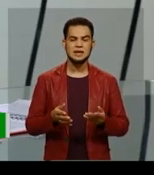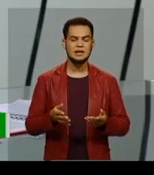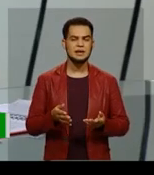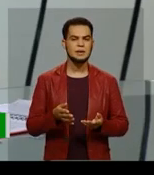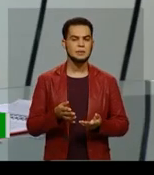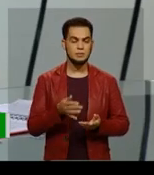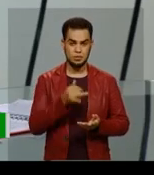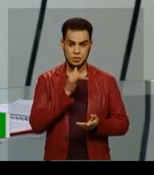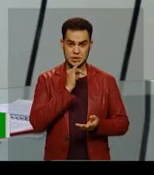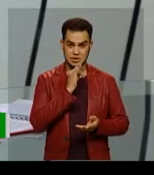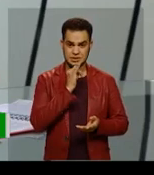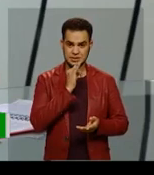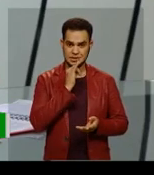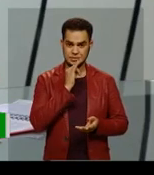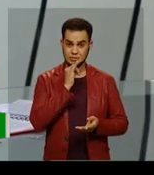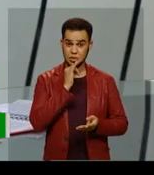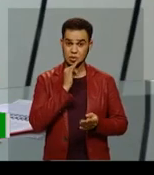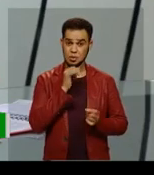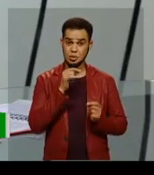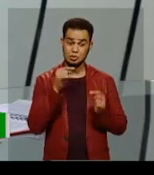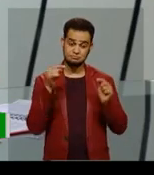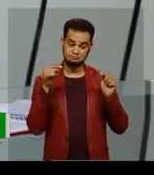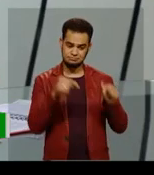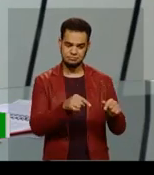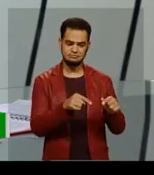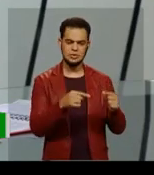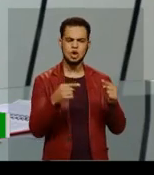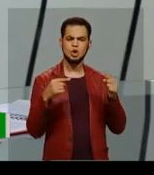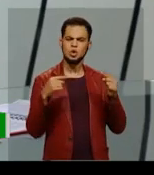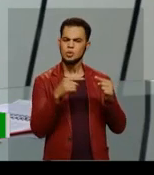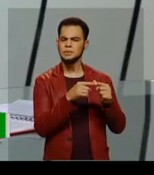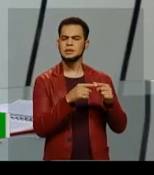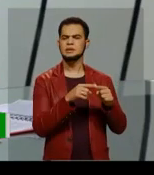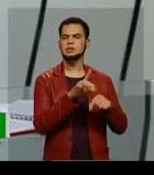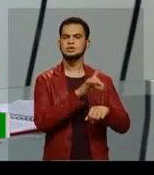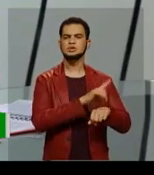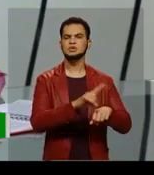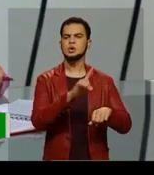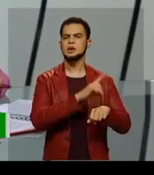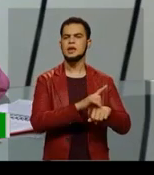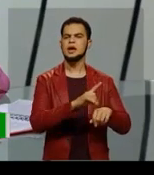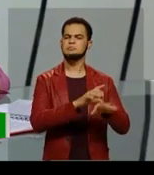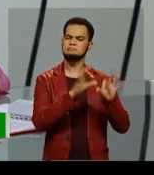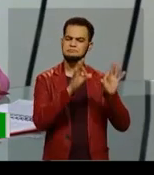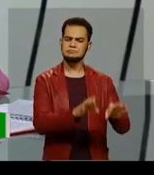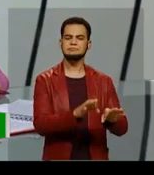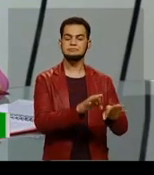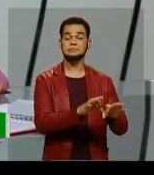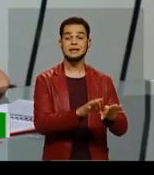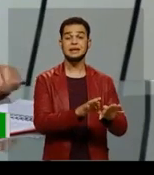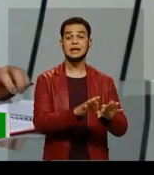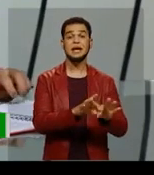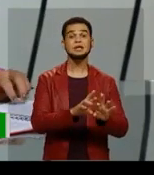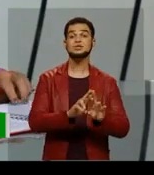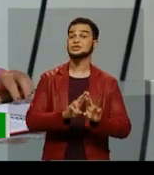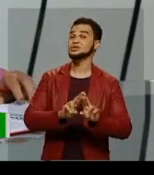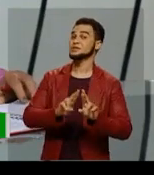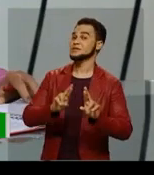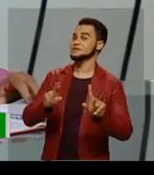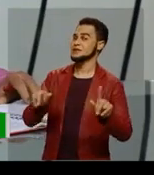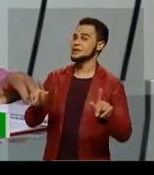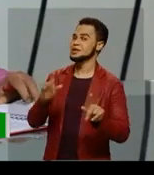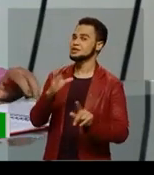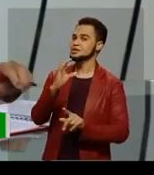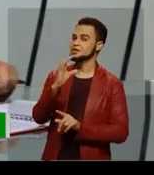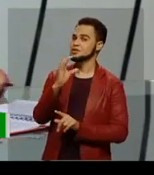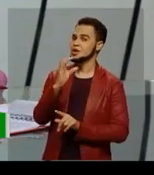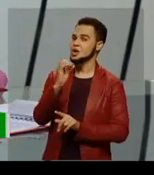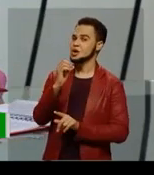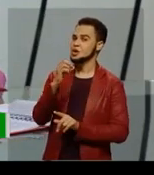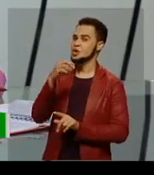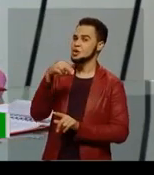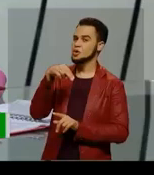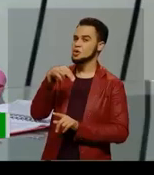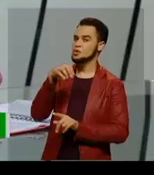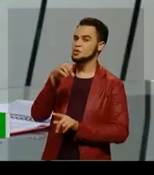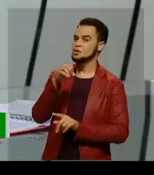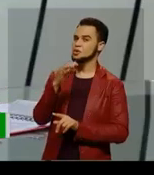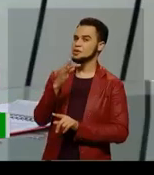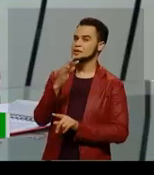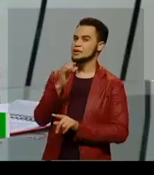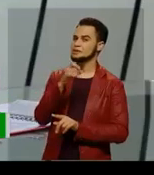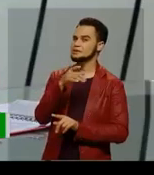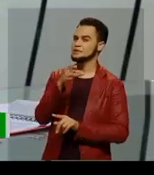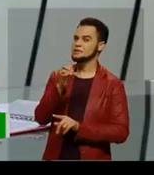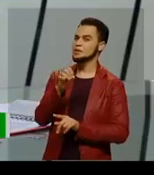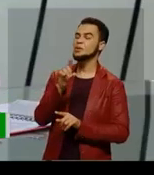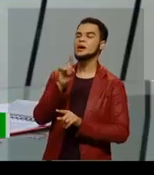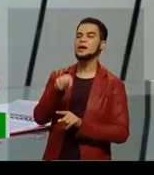O que está lá no dicionário. Diferente de conotação. Conotação é o sentido